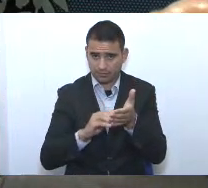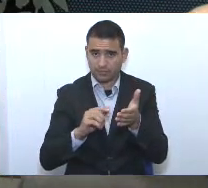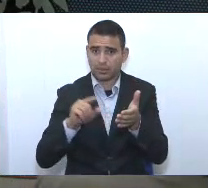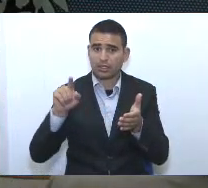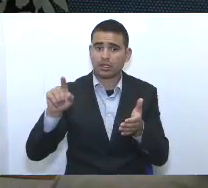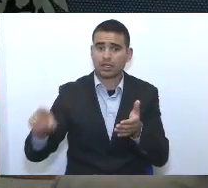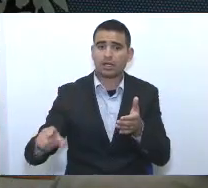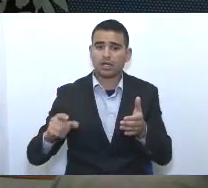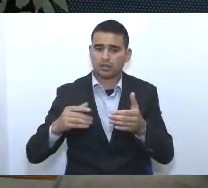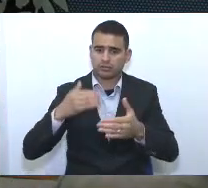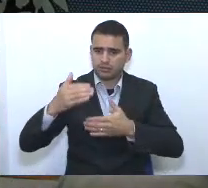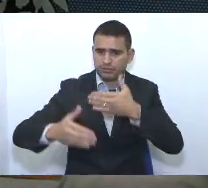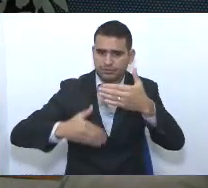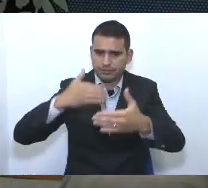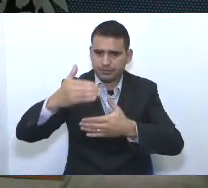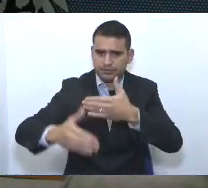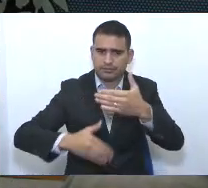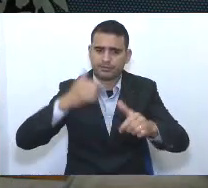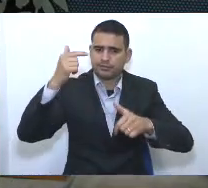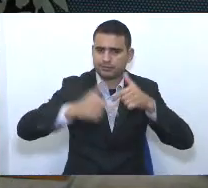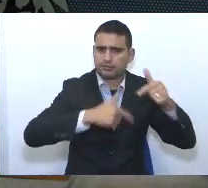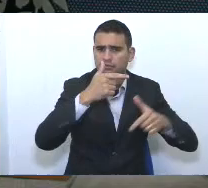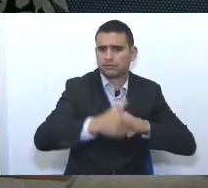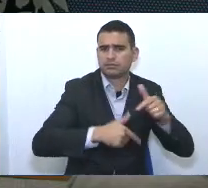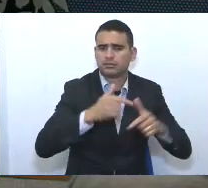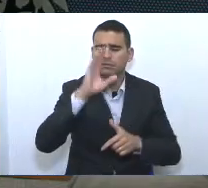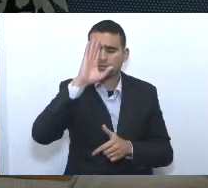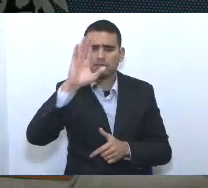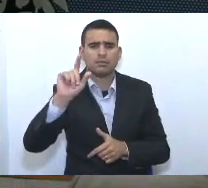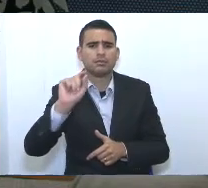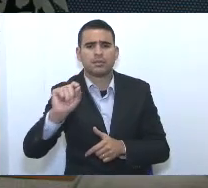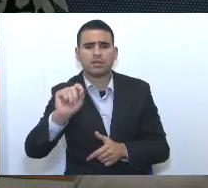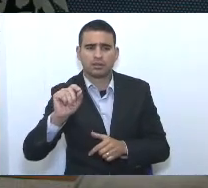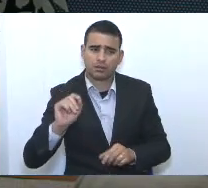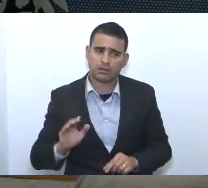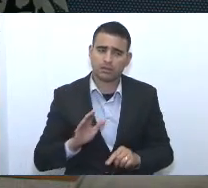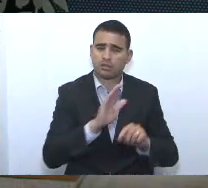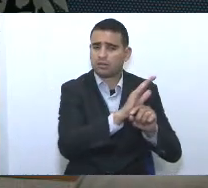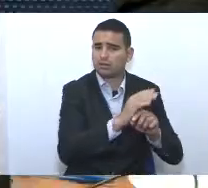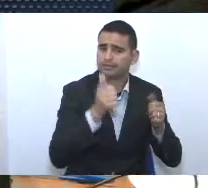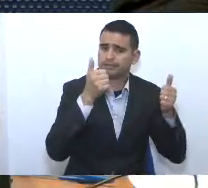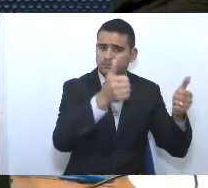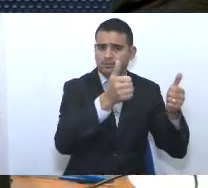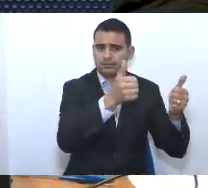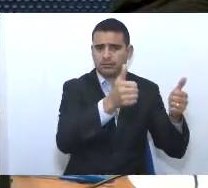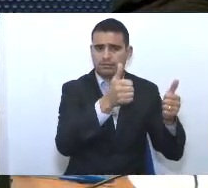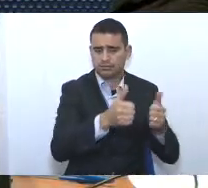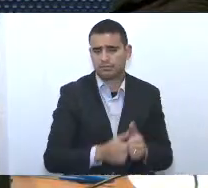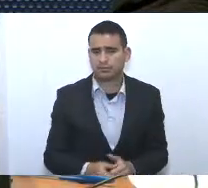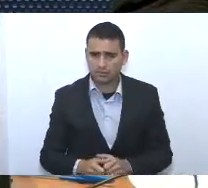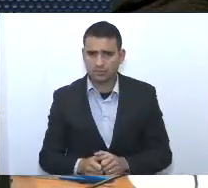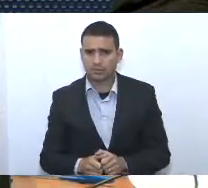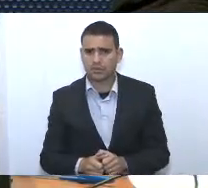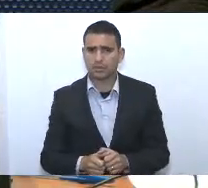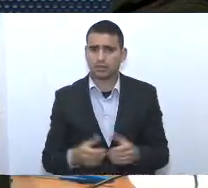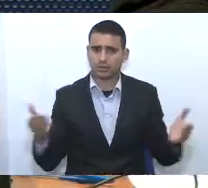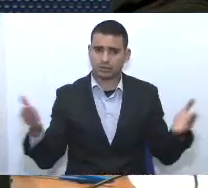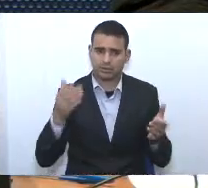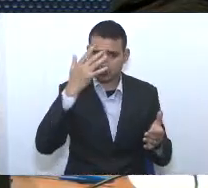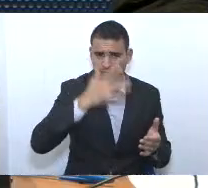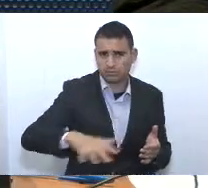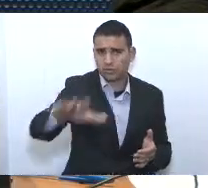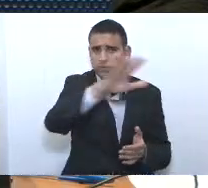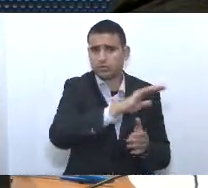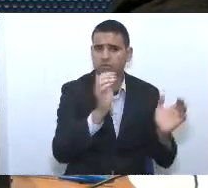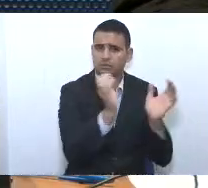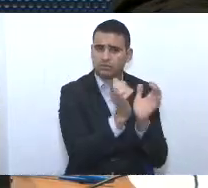vem desenvolvendo um trabalho sempre buscando o melhor no atendimento do munícipe e das autoridades do